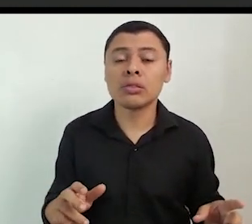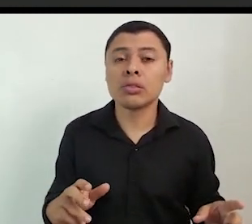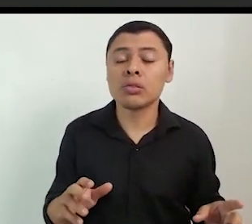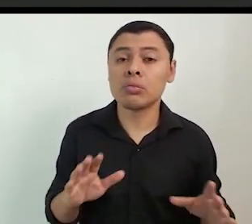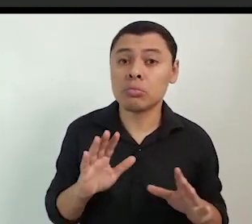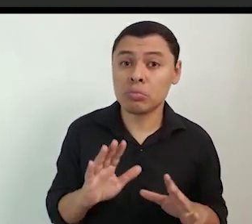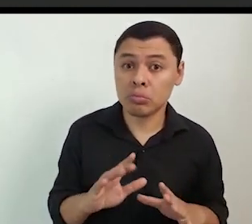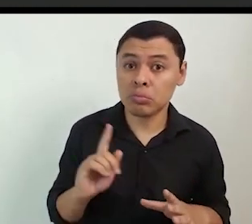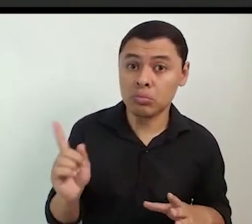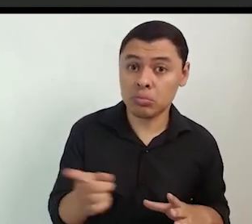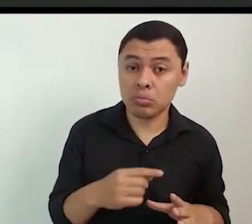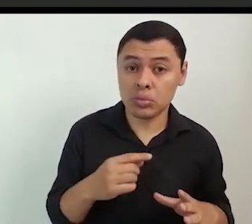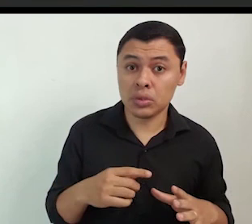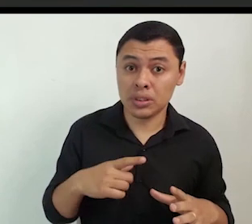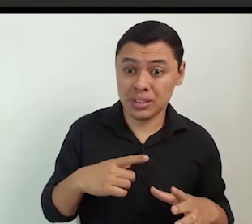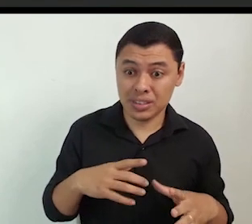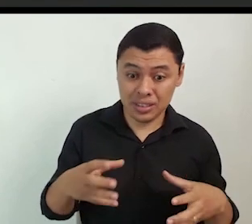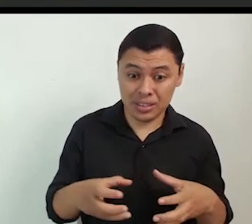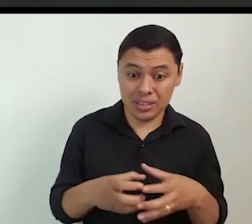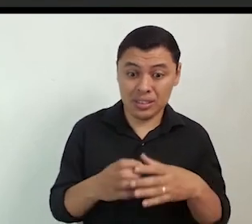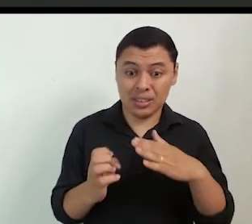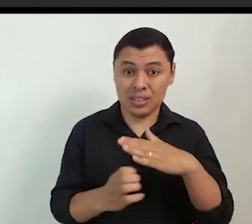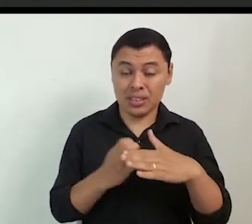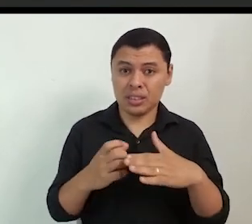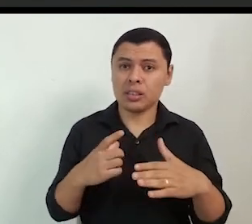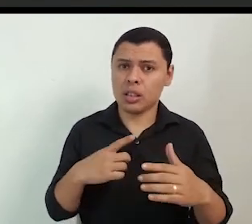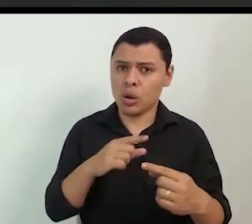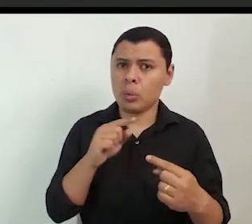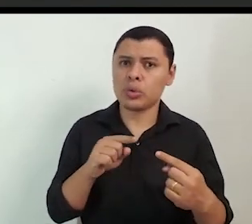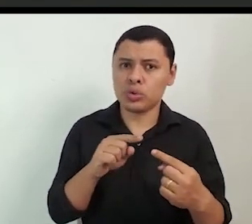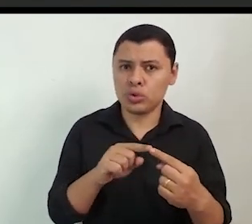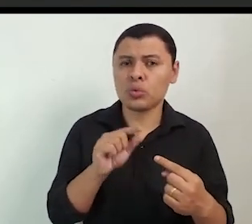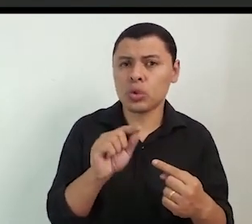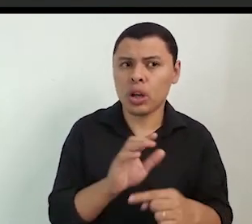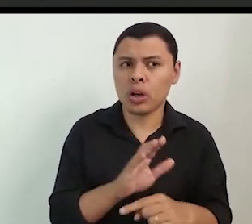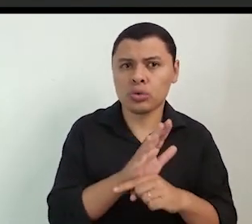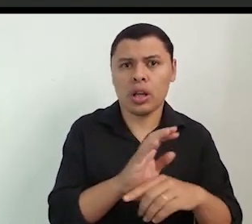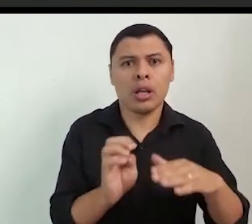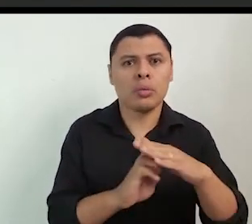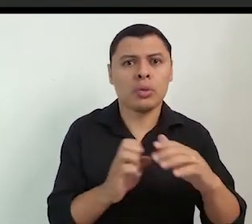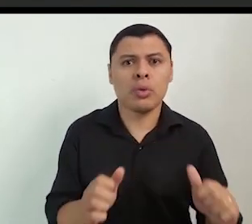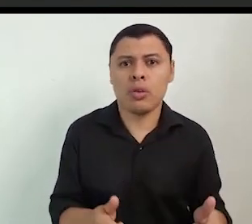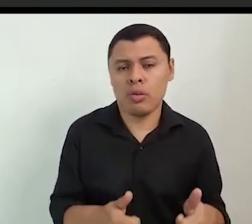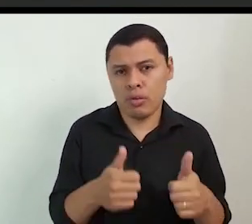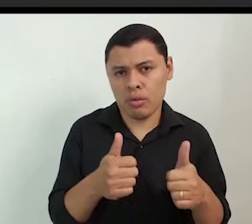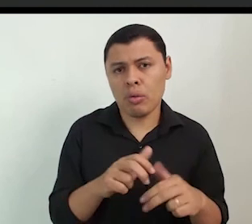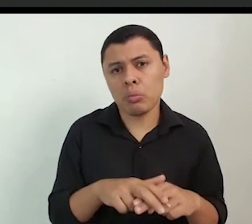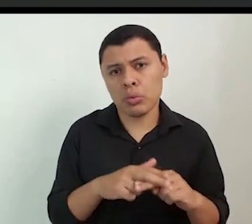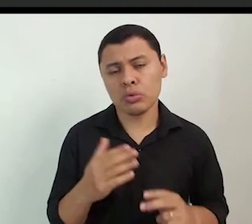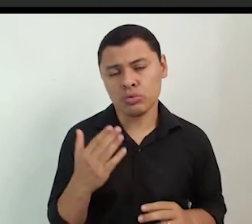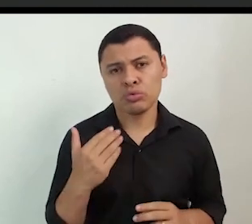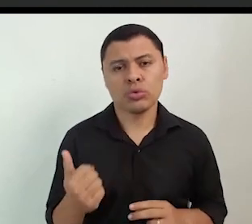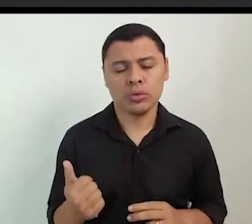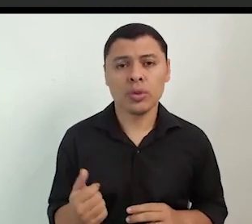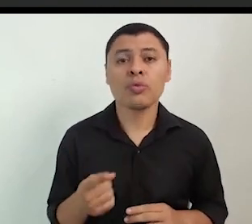Quando estamos em uma empresa, a gente tem um objetivo, é fazer dessa empresa melhor. É para isso que nós somos contratados. Então, o que